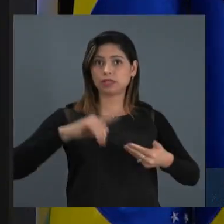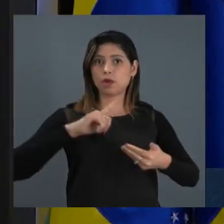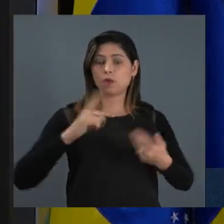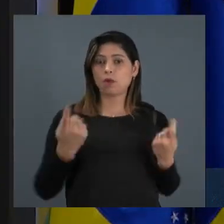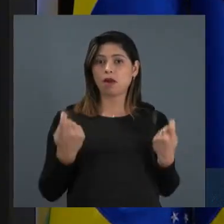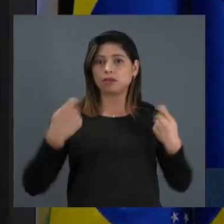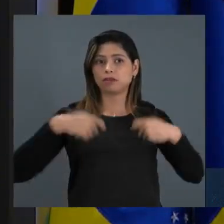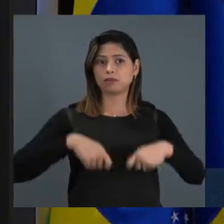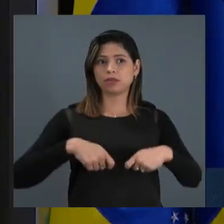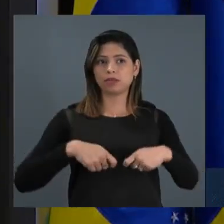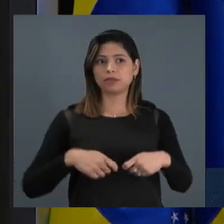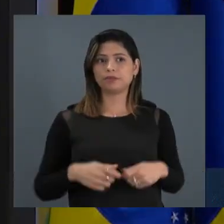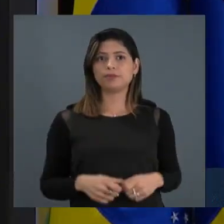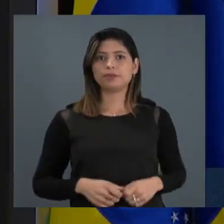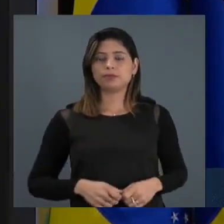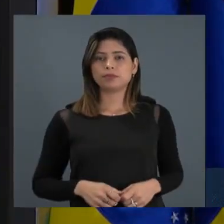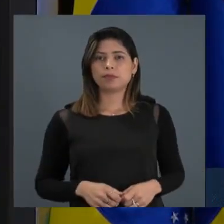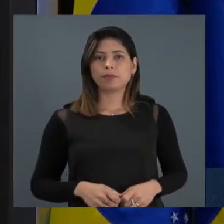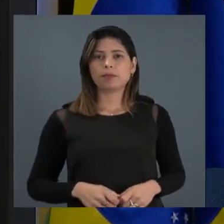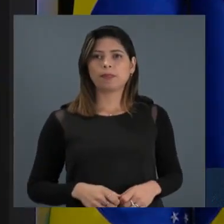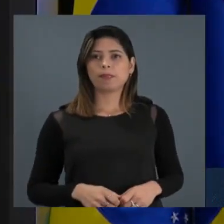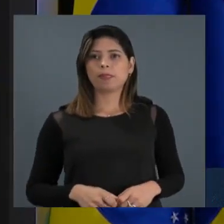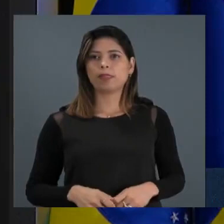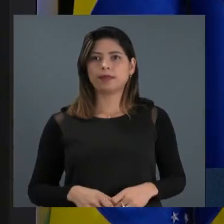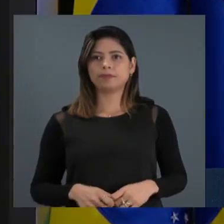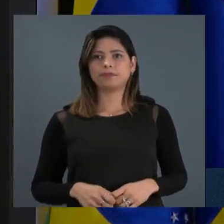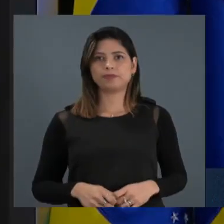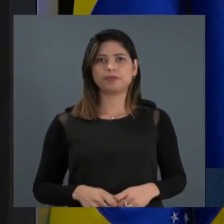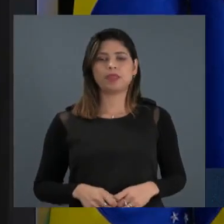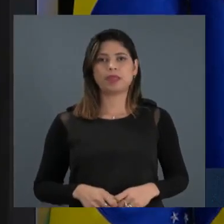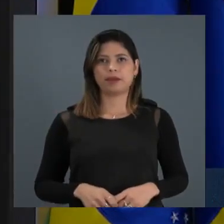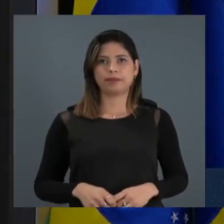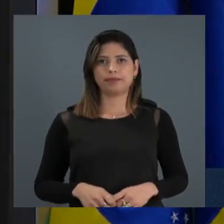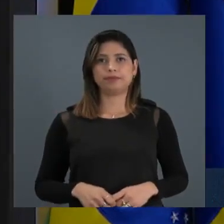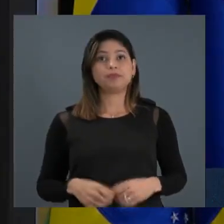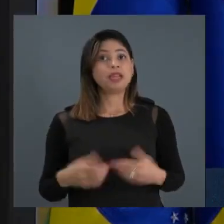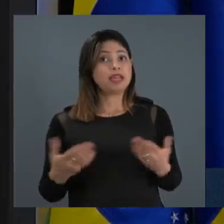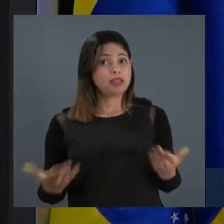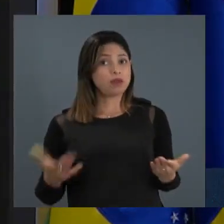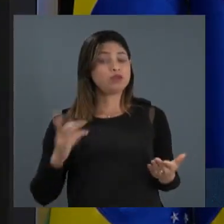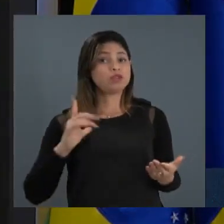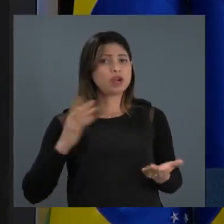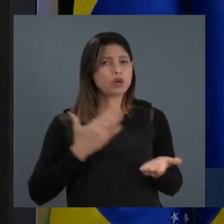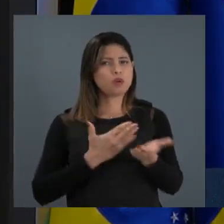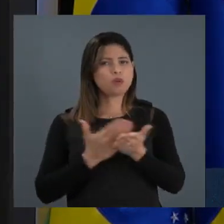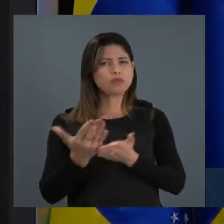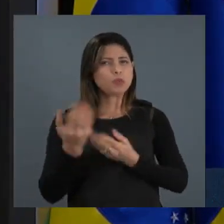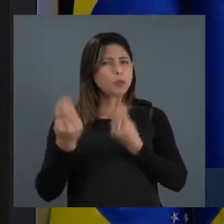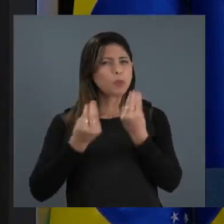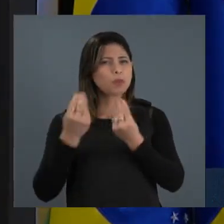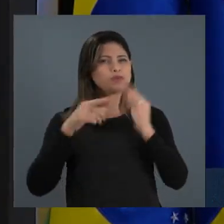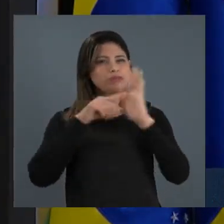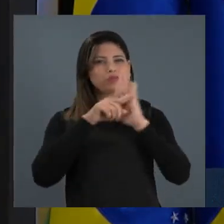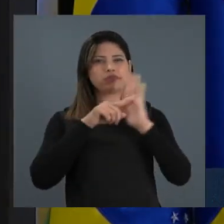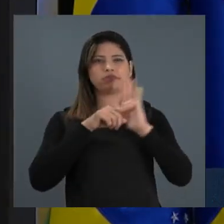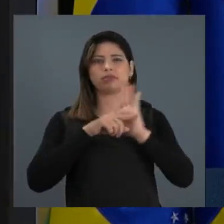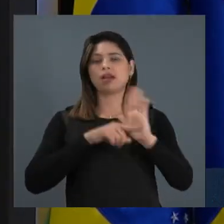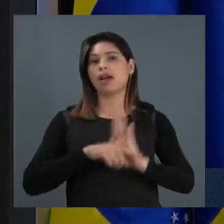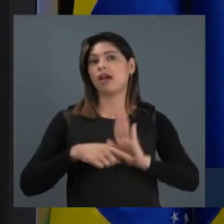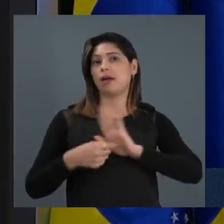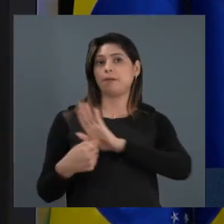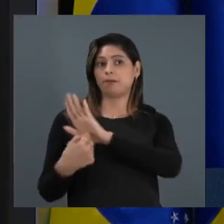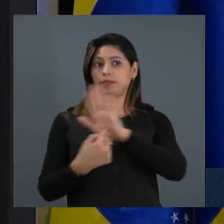bets. Senador Humberto Costa, já começam a aparecer estudos mostrando